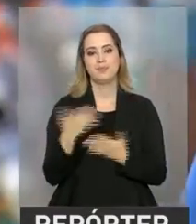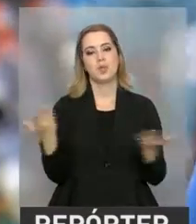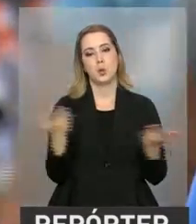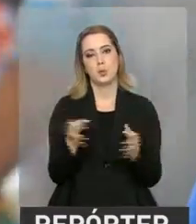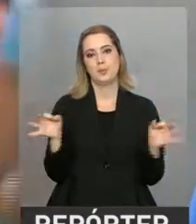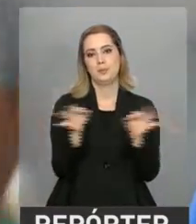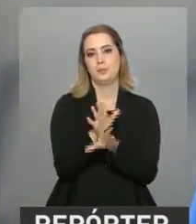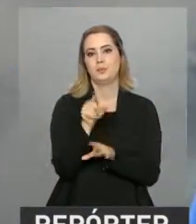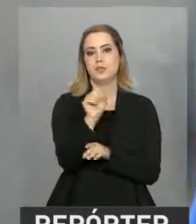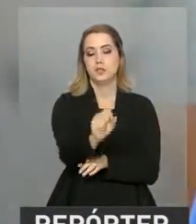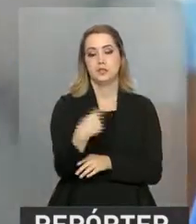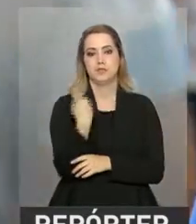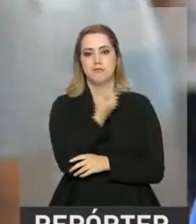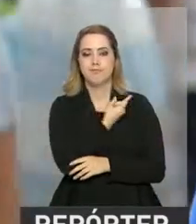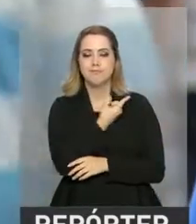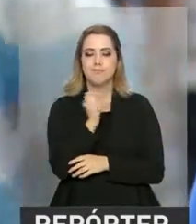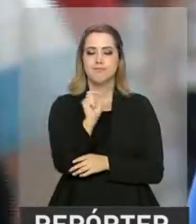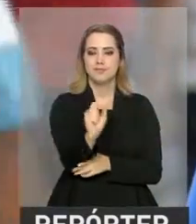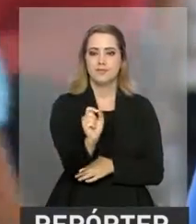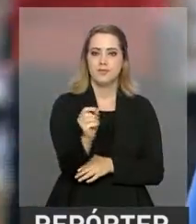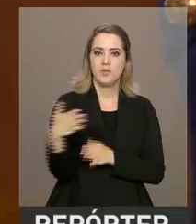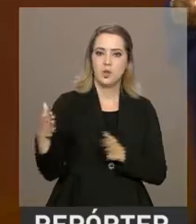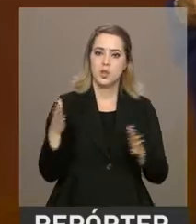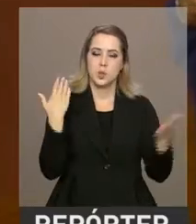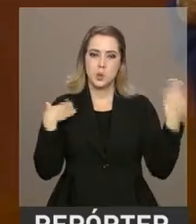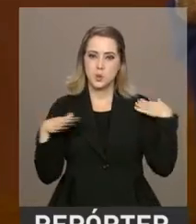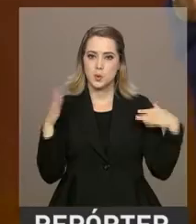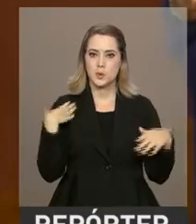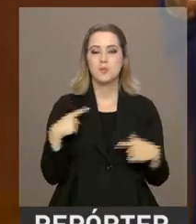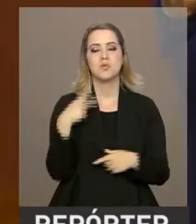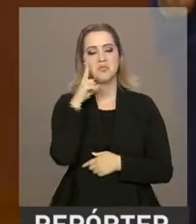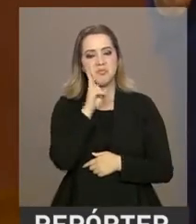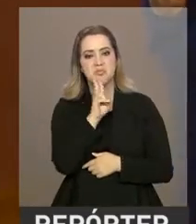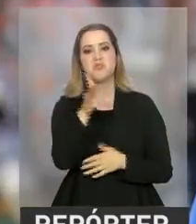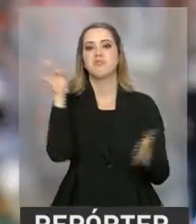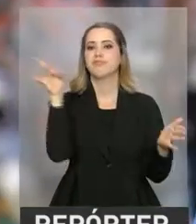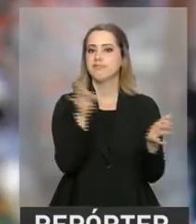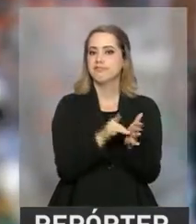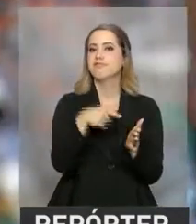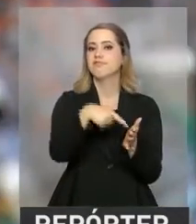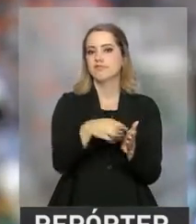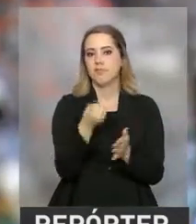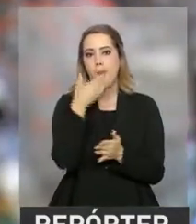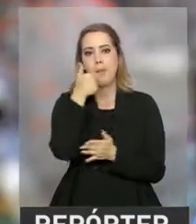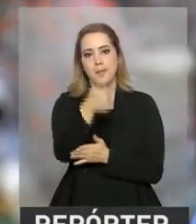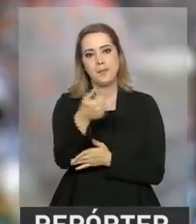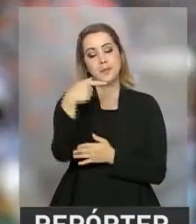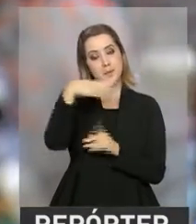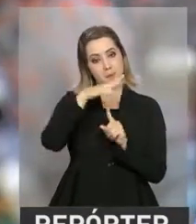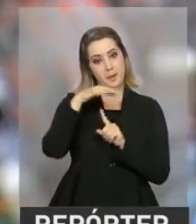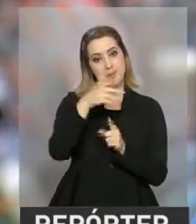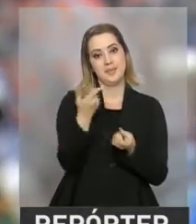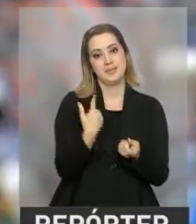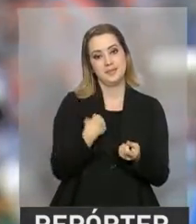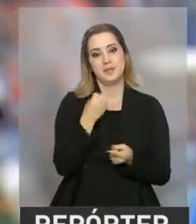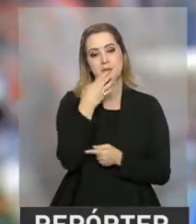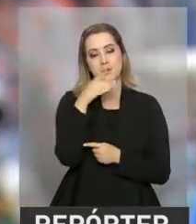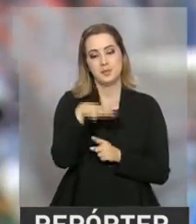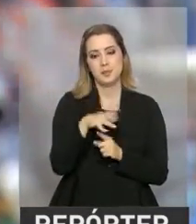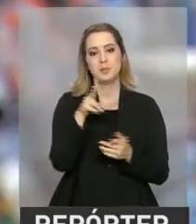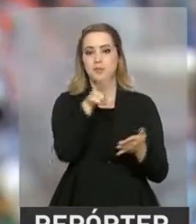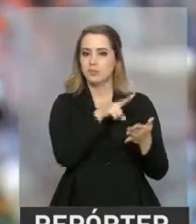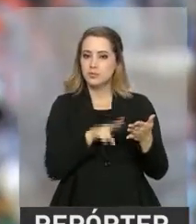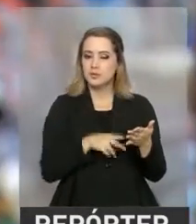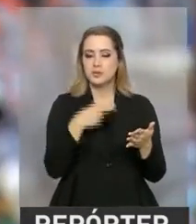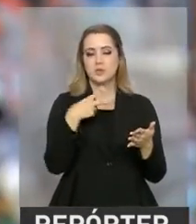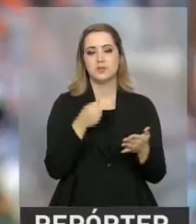pela Feira de São Cristóvão. A gente percebeu que o que está aqui no aplicativo é verdade. Ponto para a Feira de São Cristóvão, ponto para quem está avaliando os